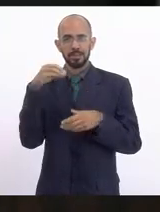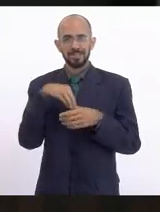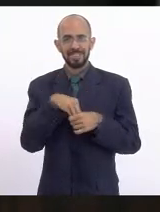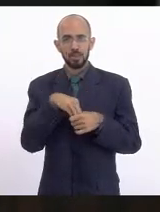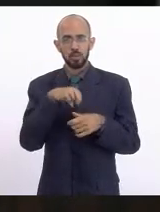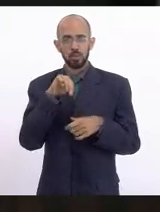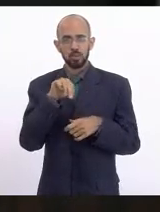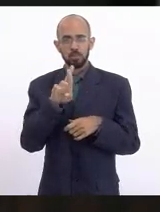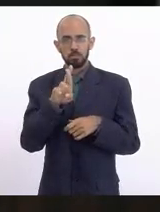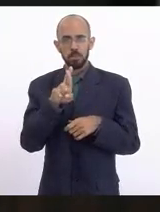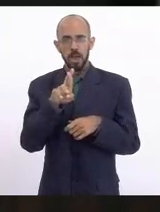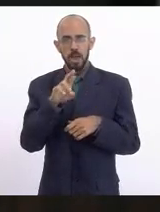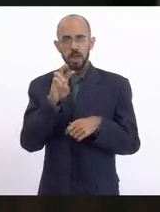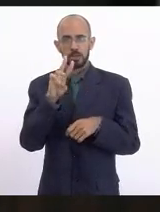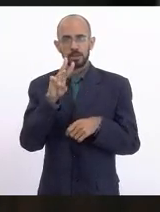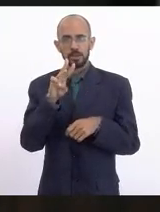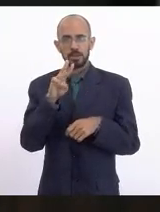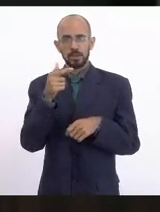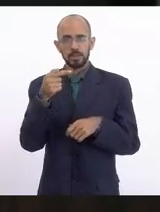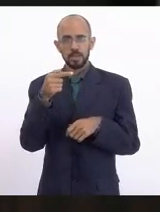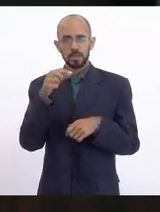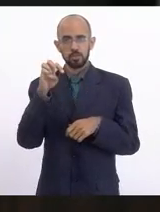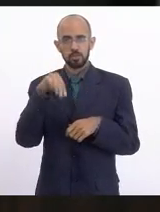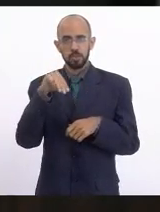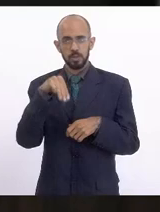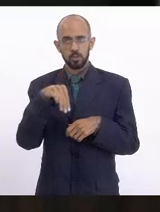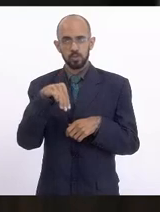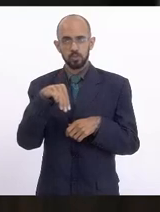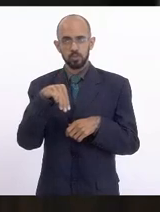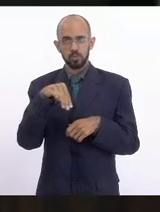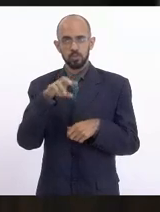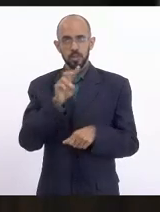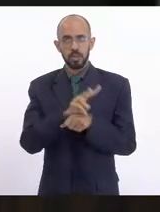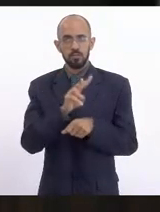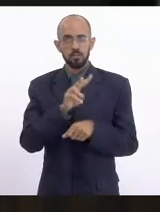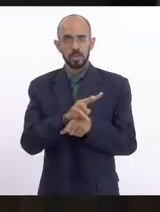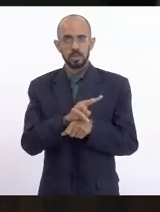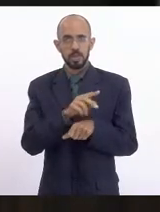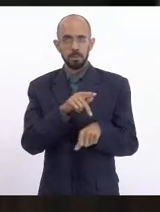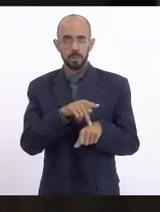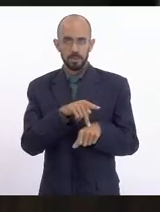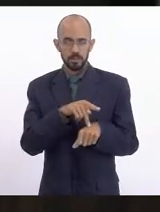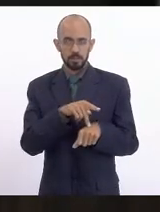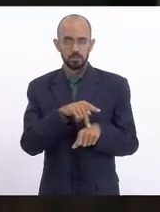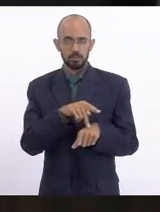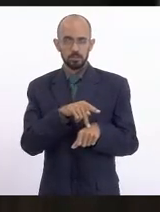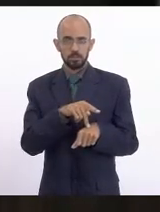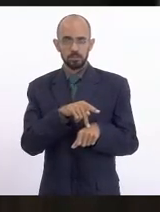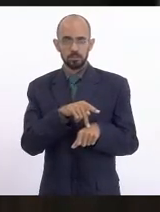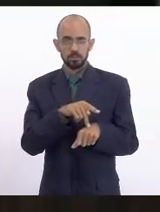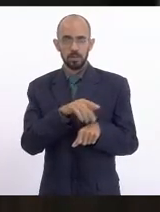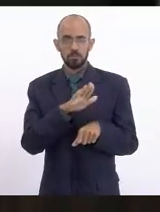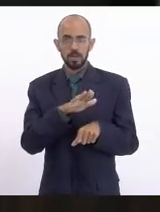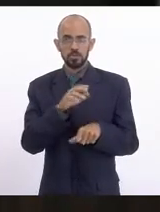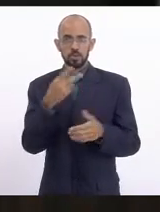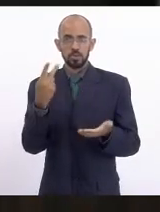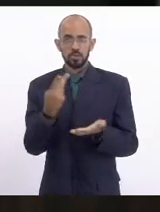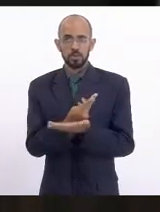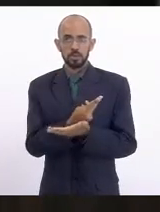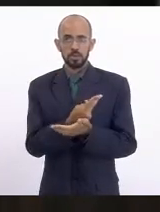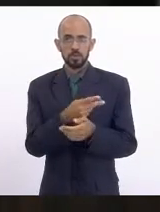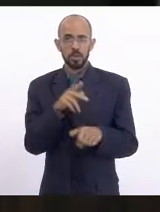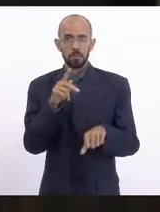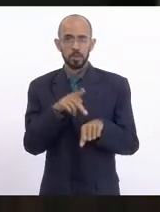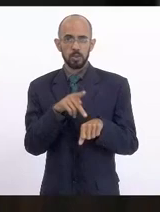37 m de profundidade e para defender a pedra ocorre que a Petrobras passou dentro